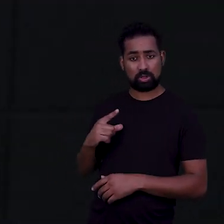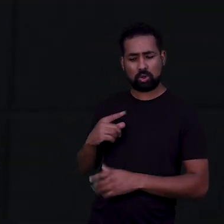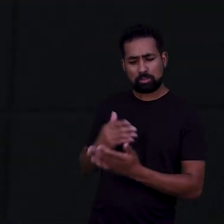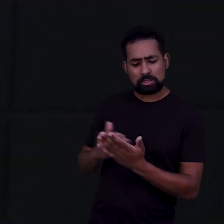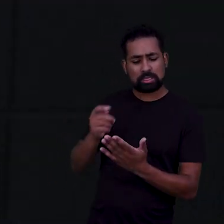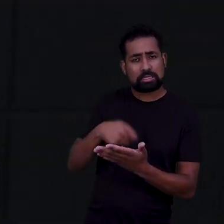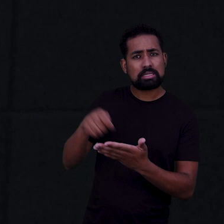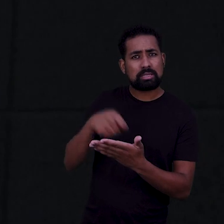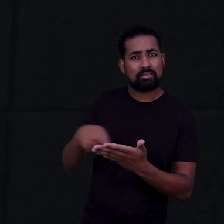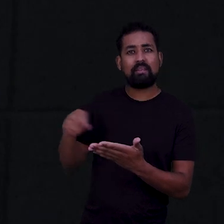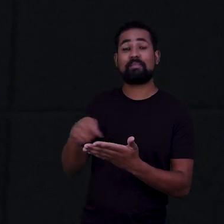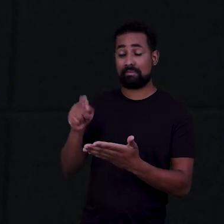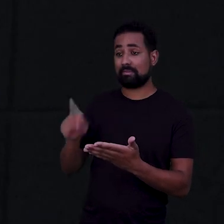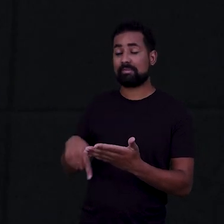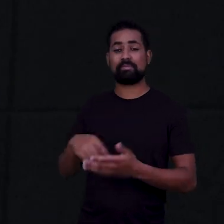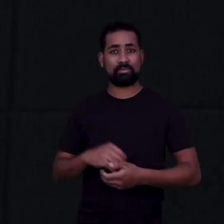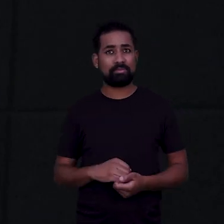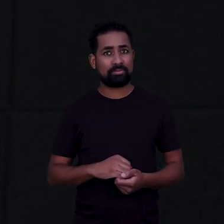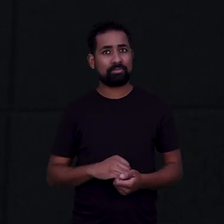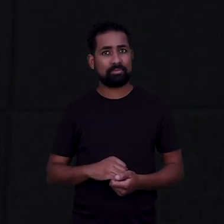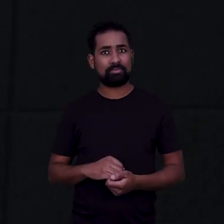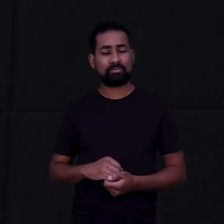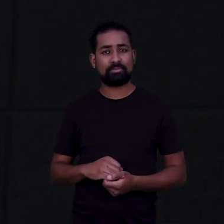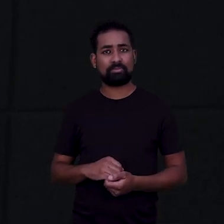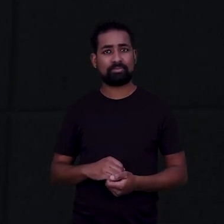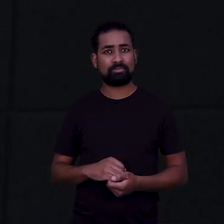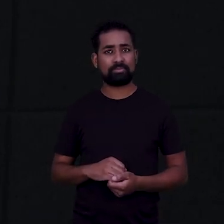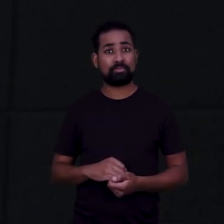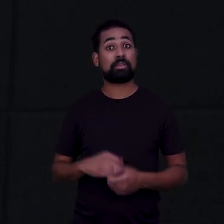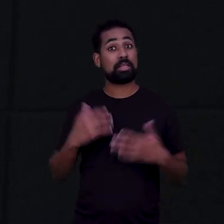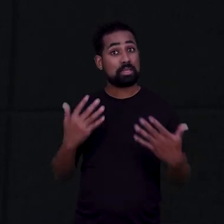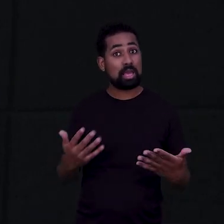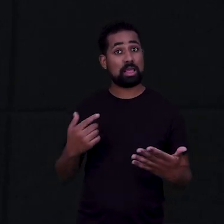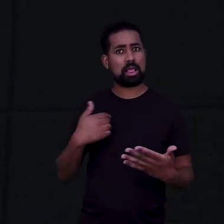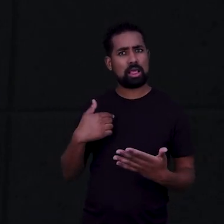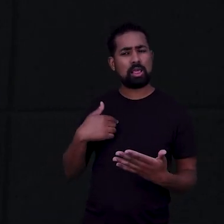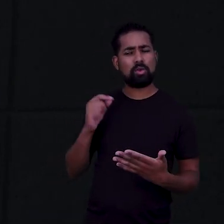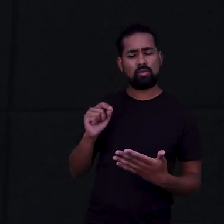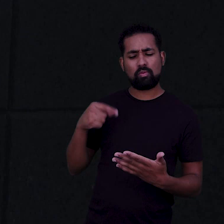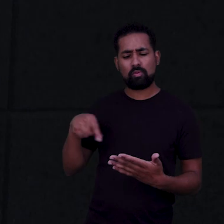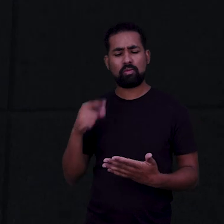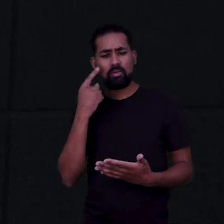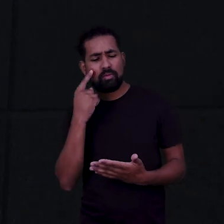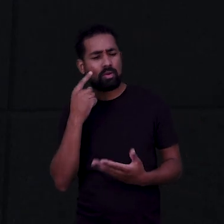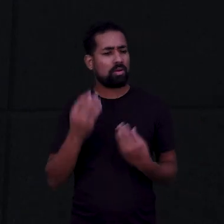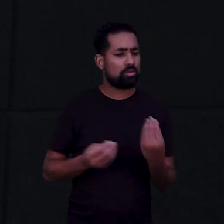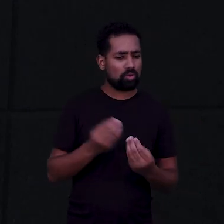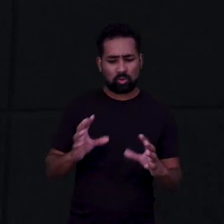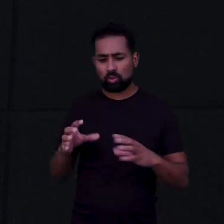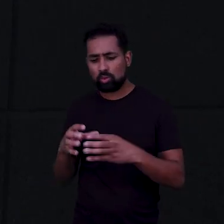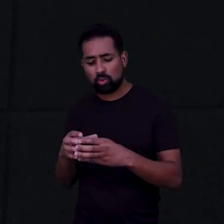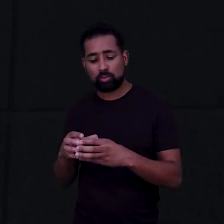amigas escreveram tinha uma velha, uma avó muito velhinha. E aí eu fui fazer a avó